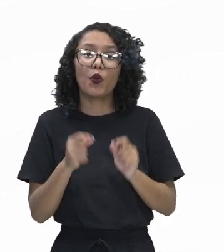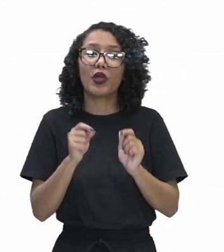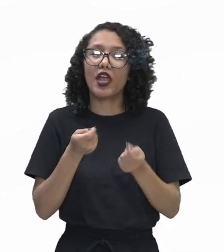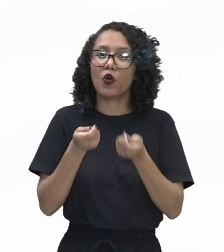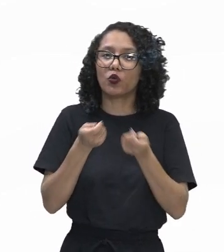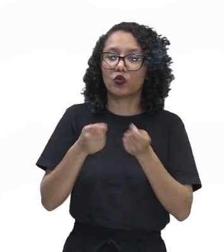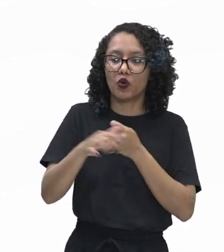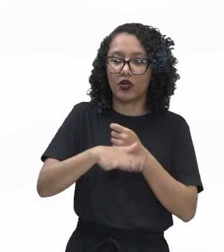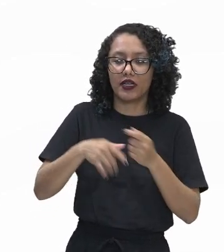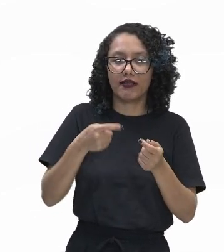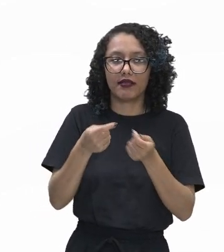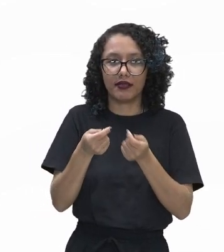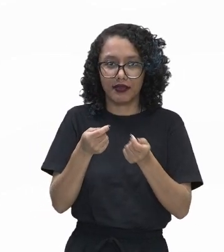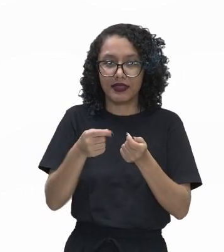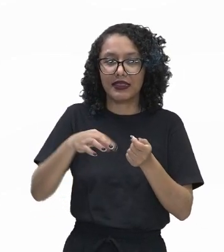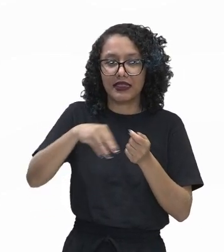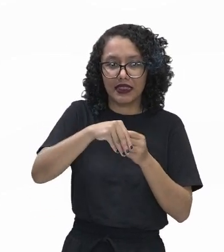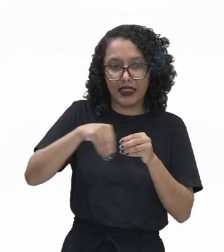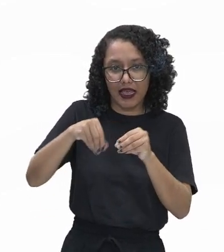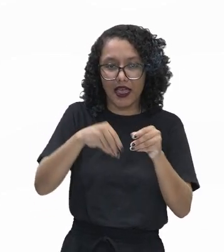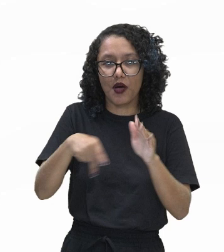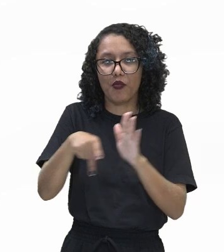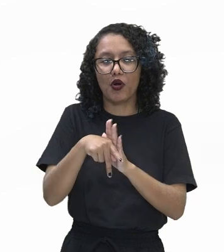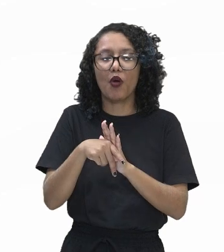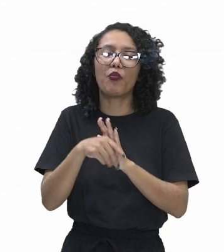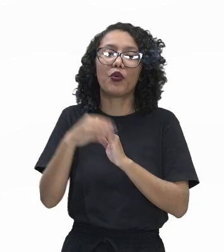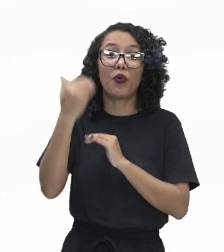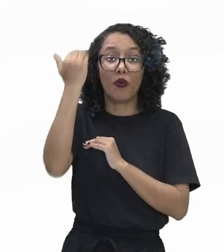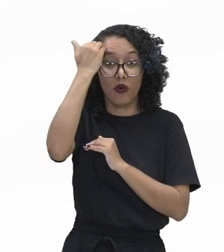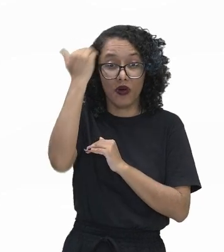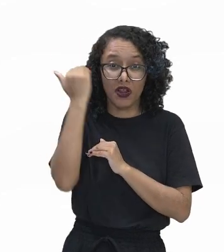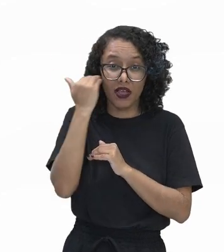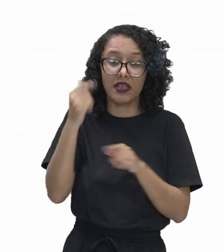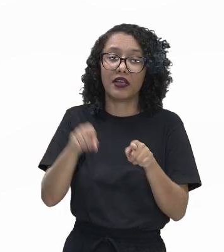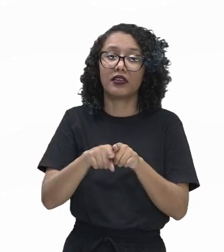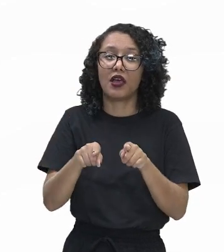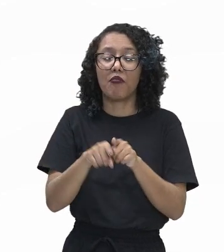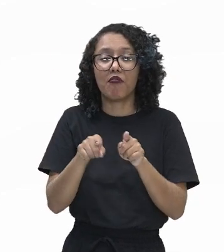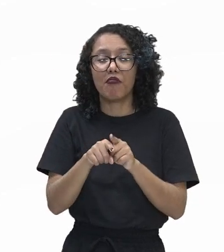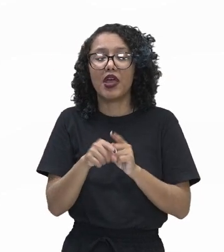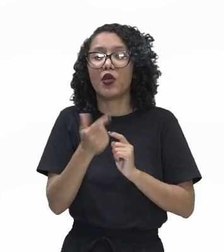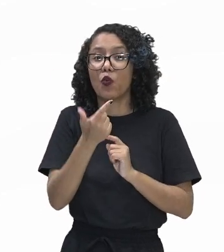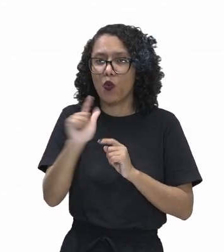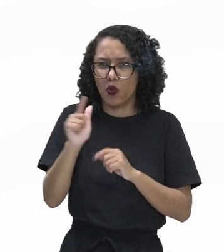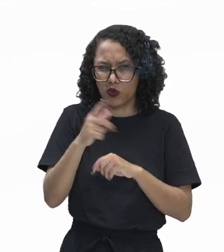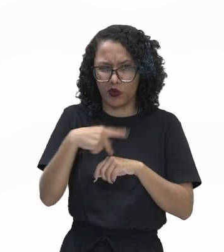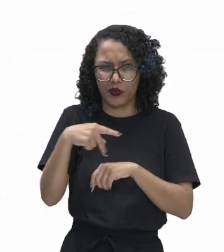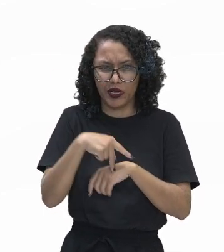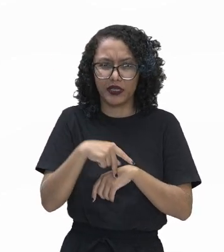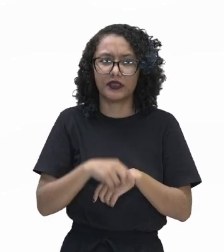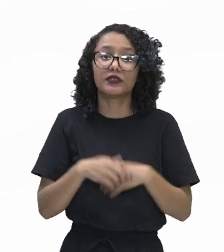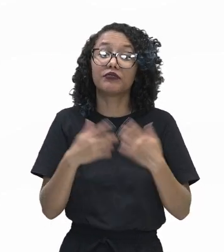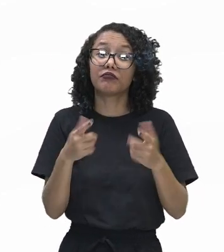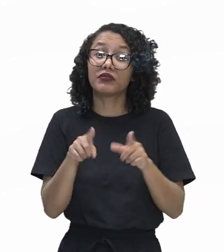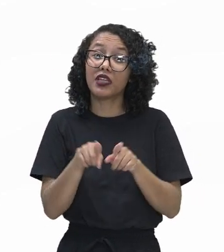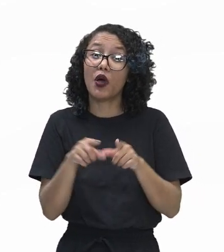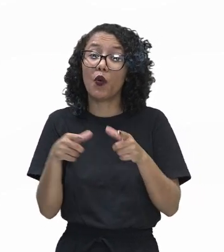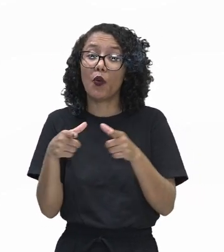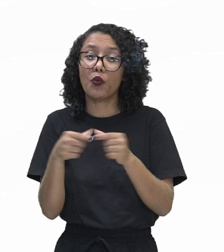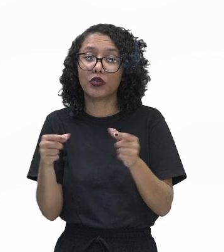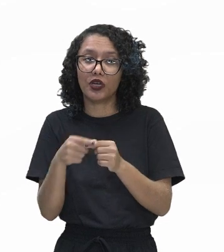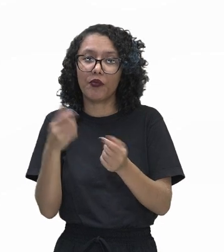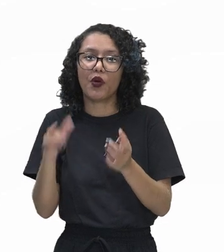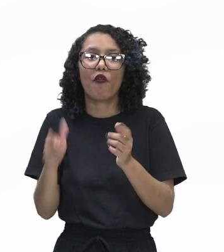pela Manchúria e pela Coreia. Essa guerra teve como vitorioso o Japão e foi um